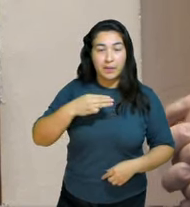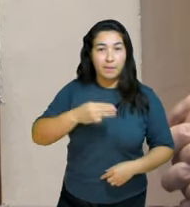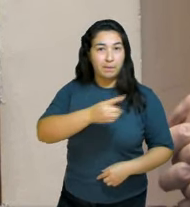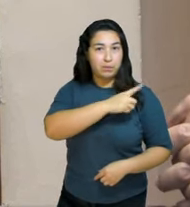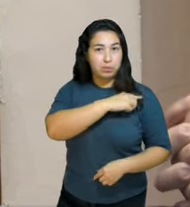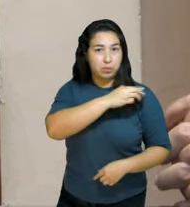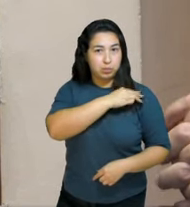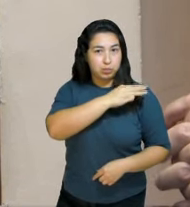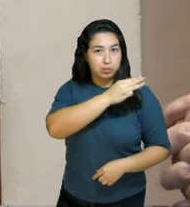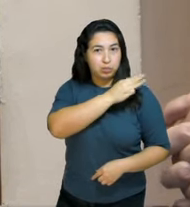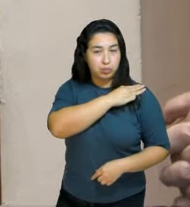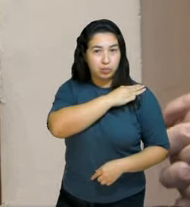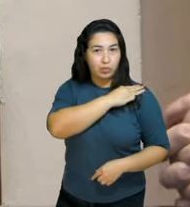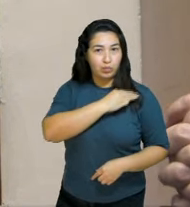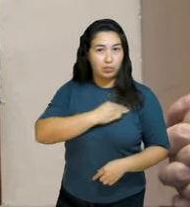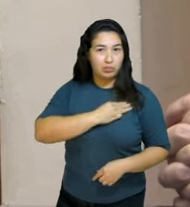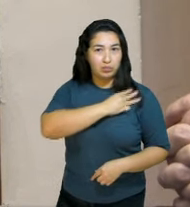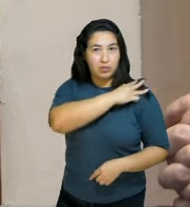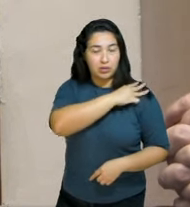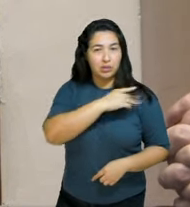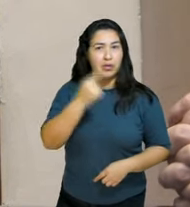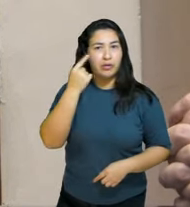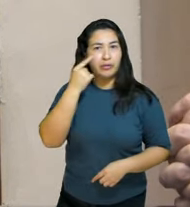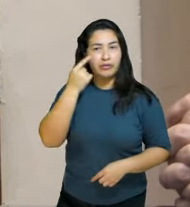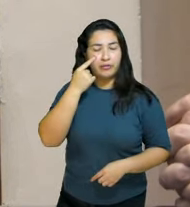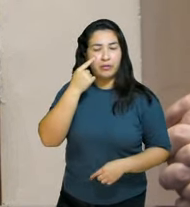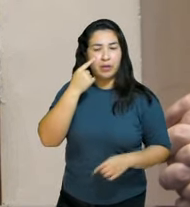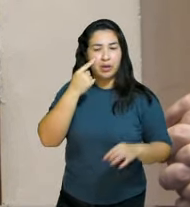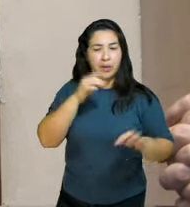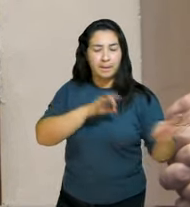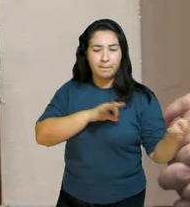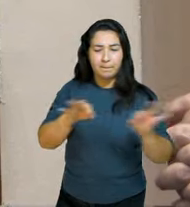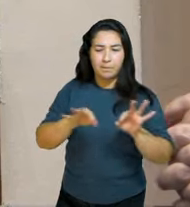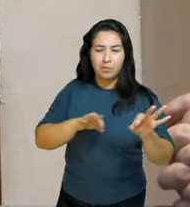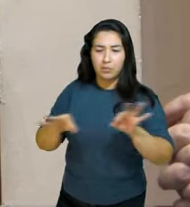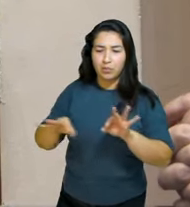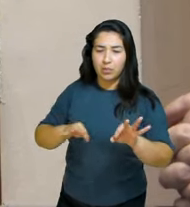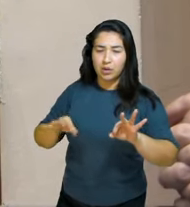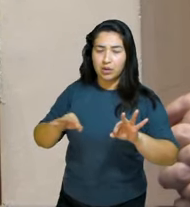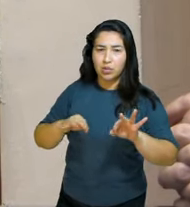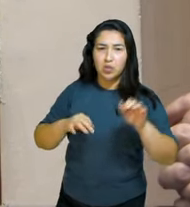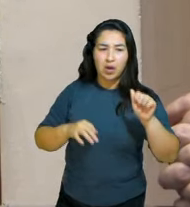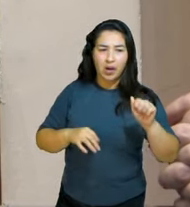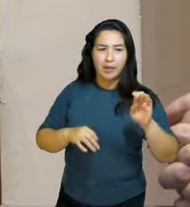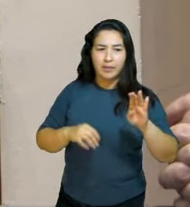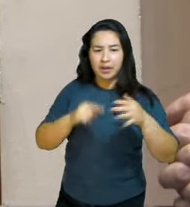plano C, plano D, plano E, e assim vai. Todos os planos foram,